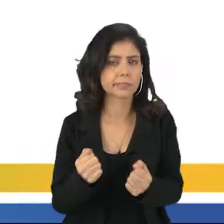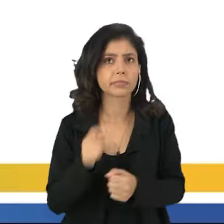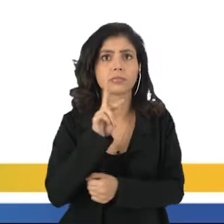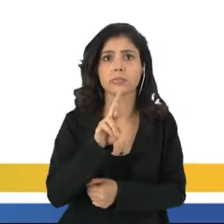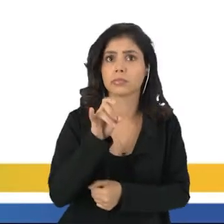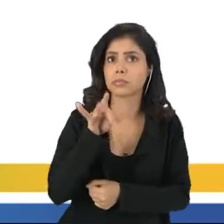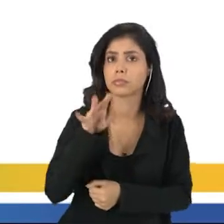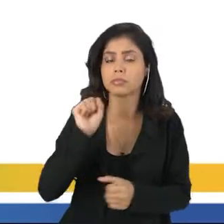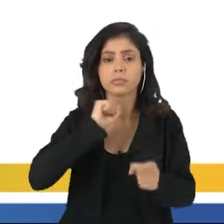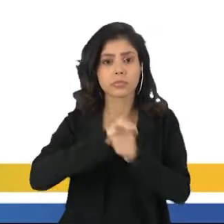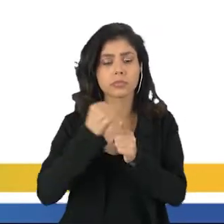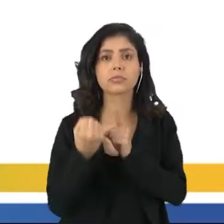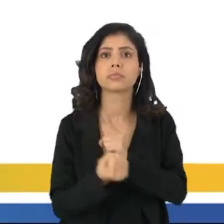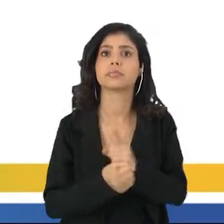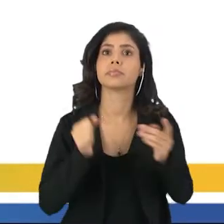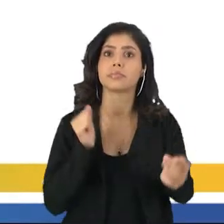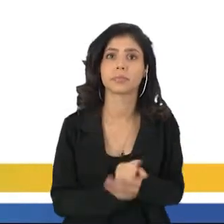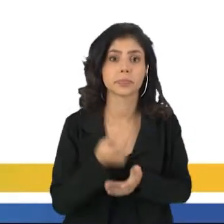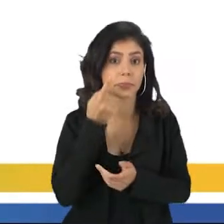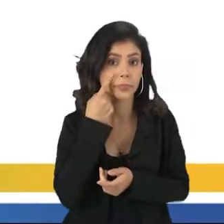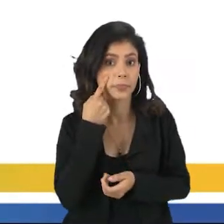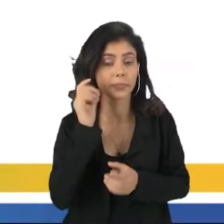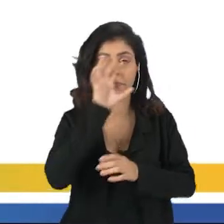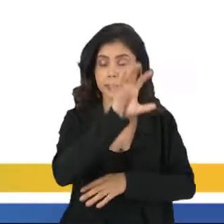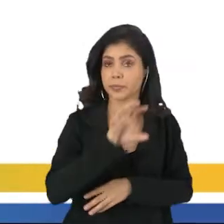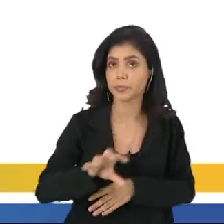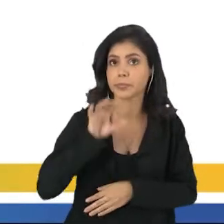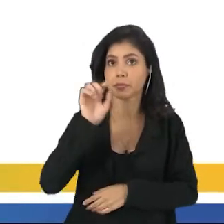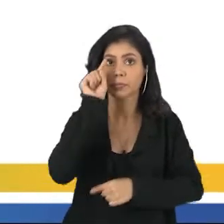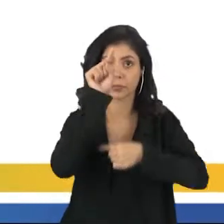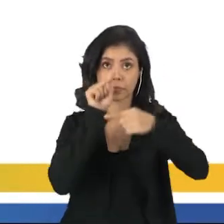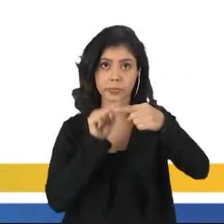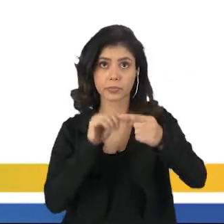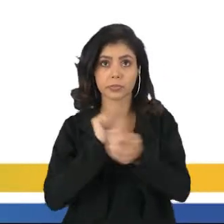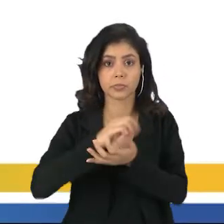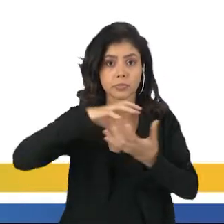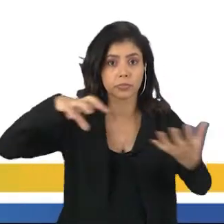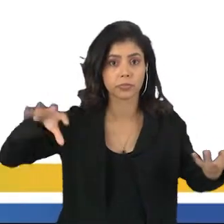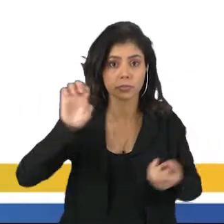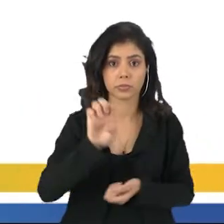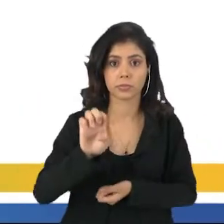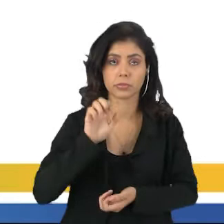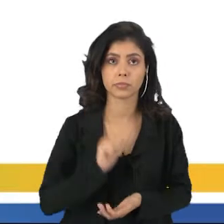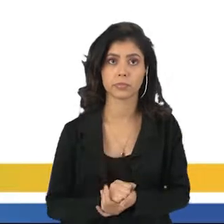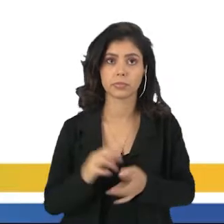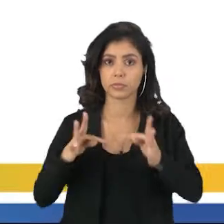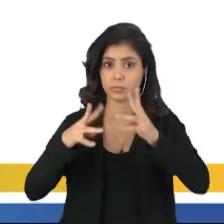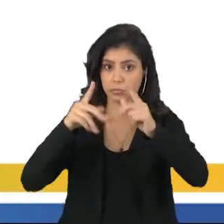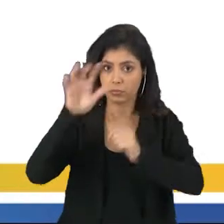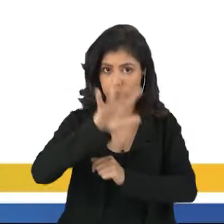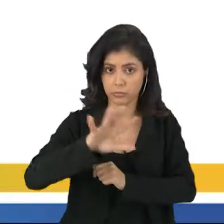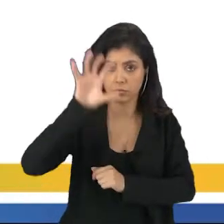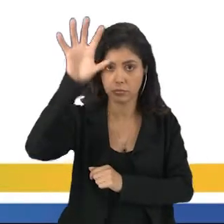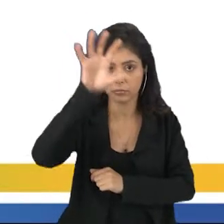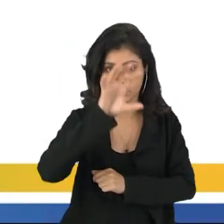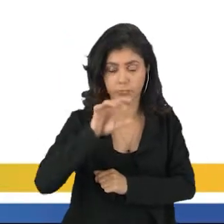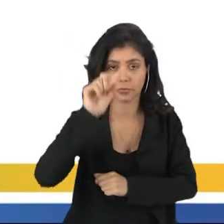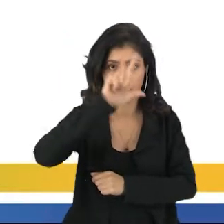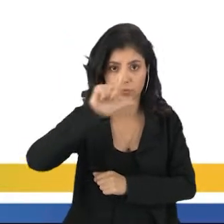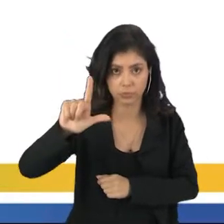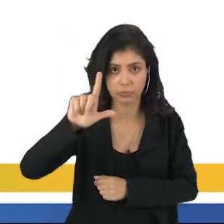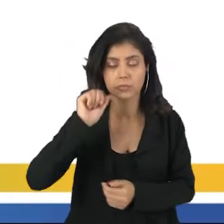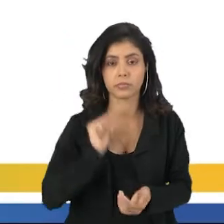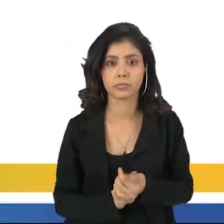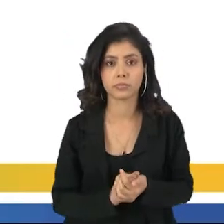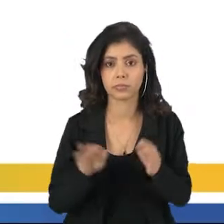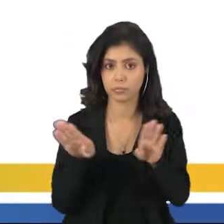adotavam um regime socialista. Observe no mapa essa divisão do continente europeu. Então, toda essa parte aqui do leste europeu